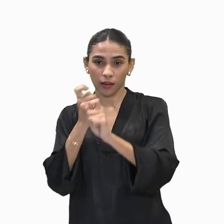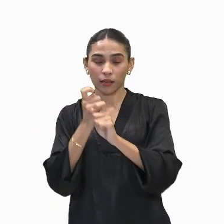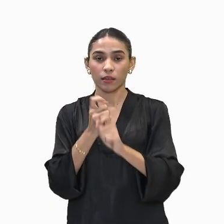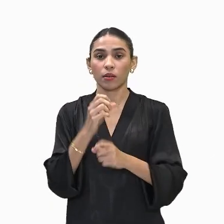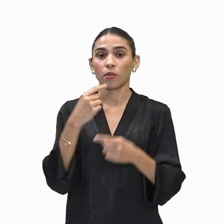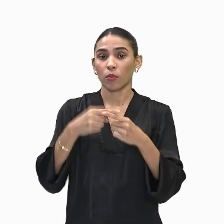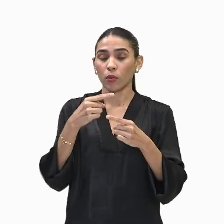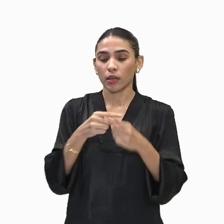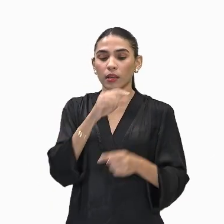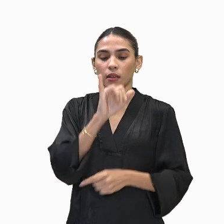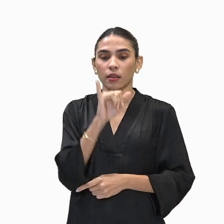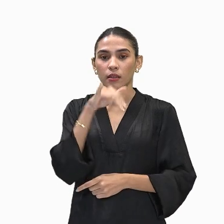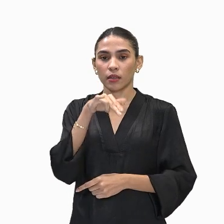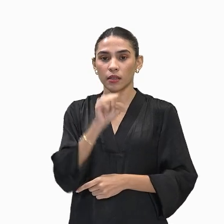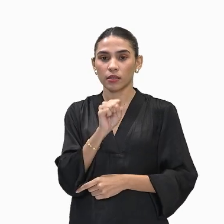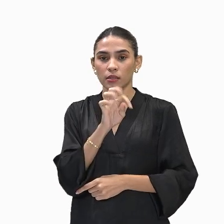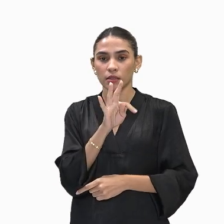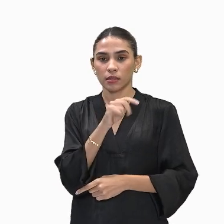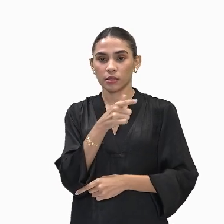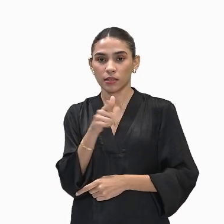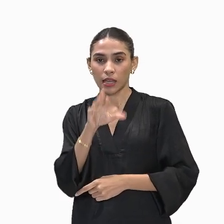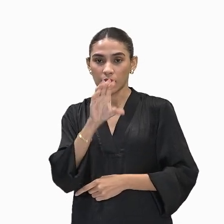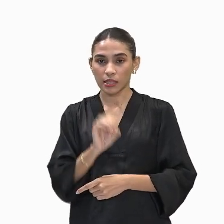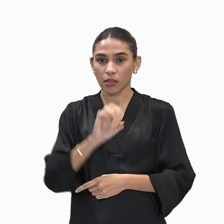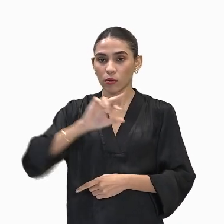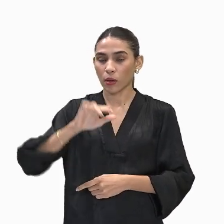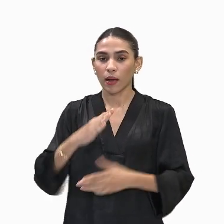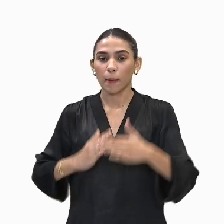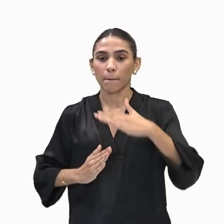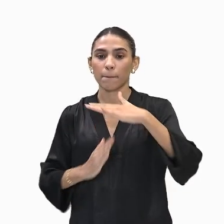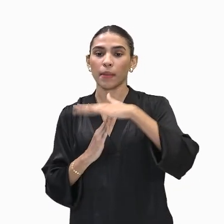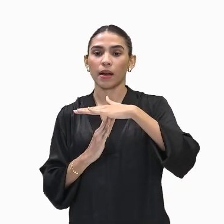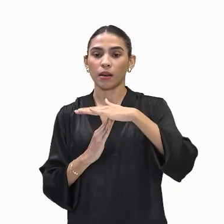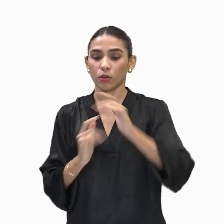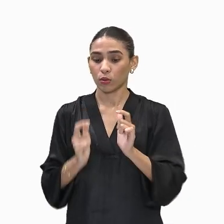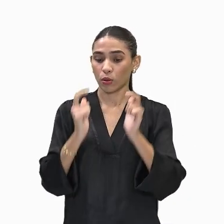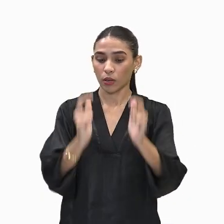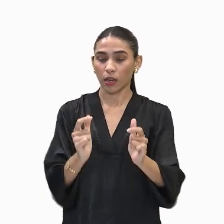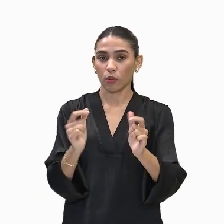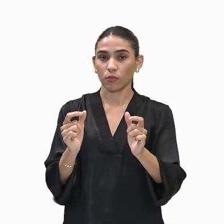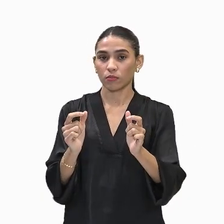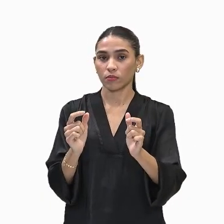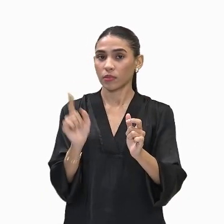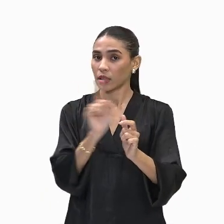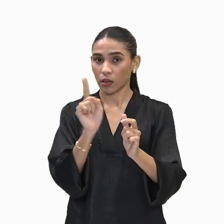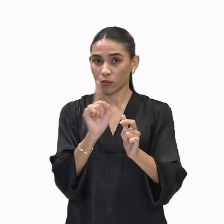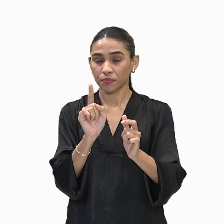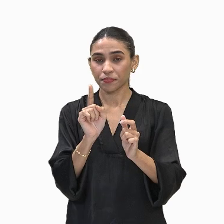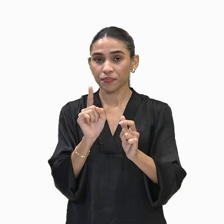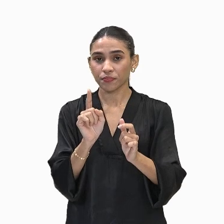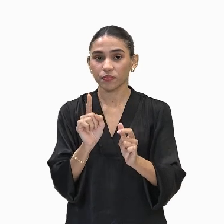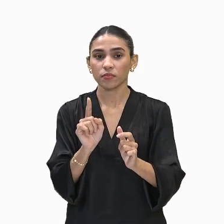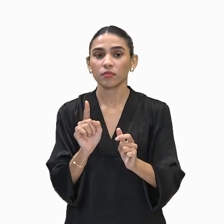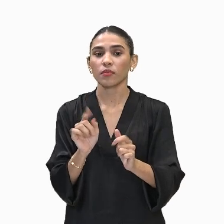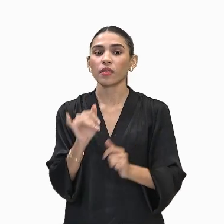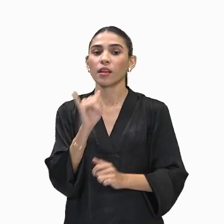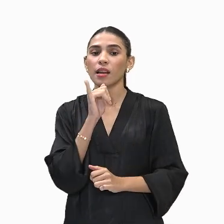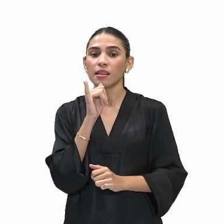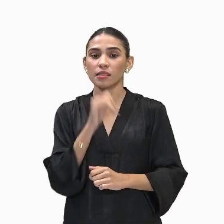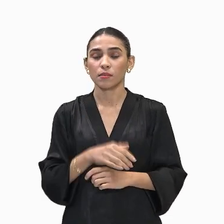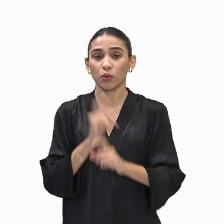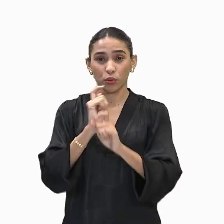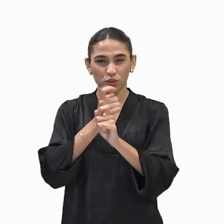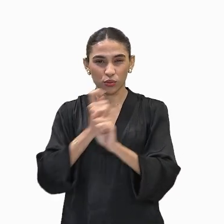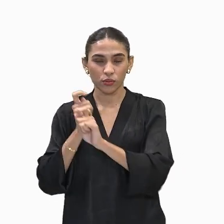a instalação não se limita a uma ocupação de uma determinada área, como a